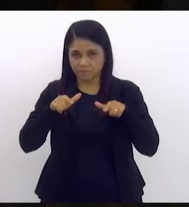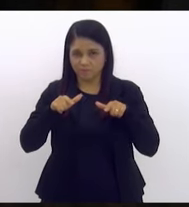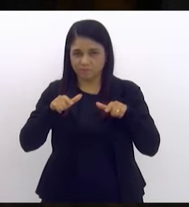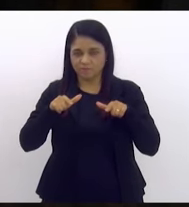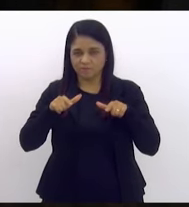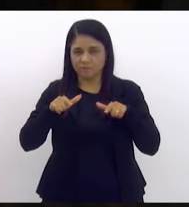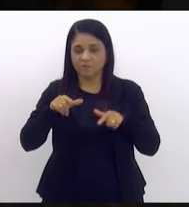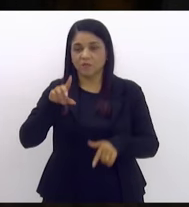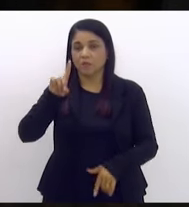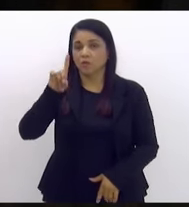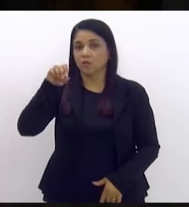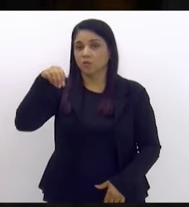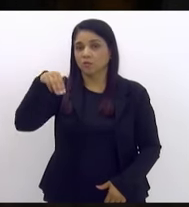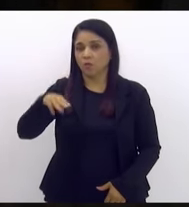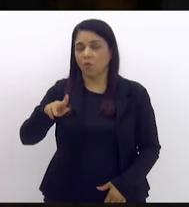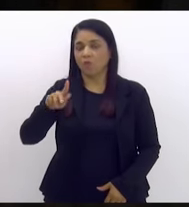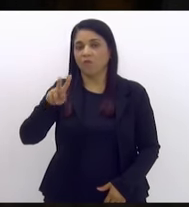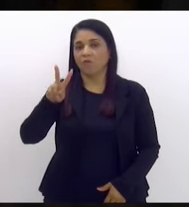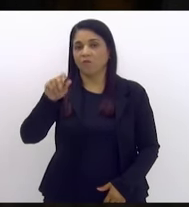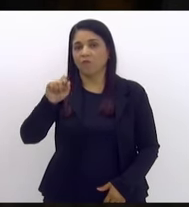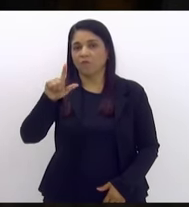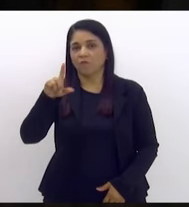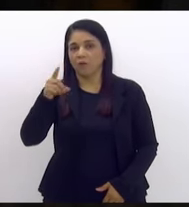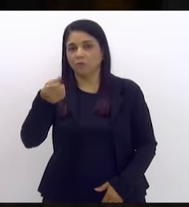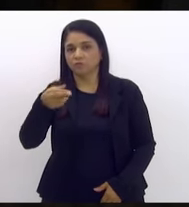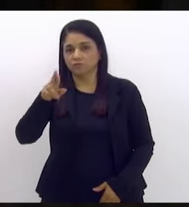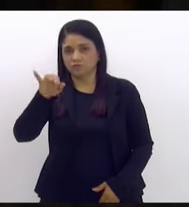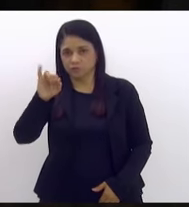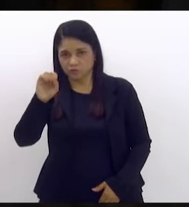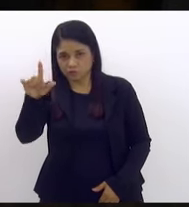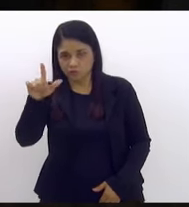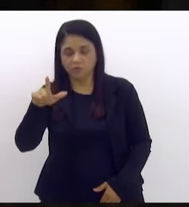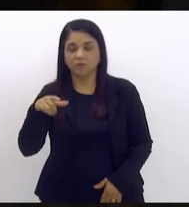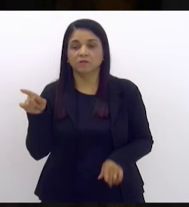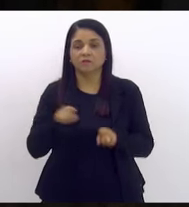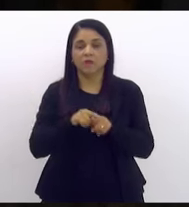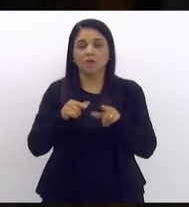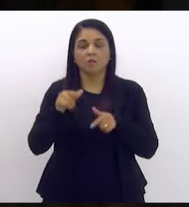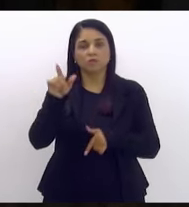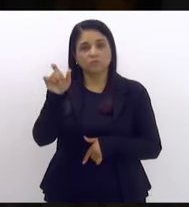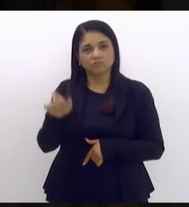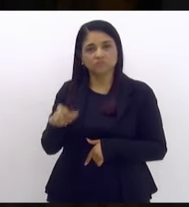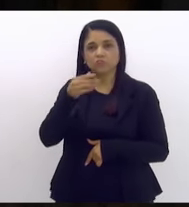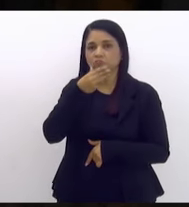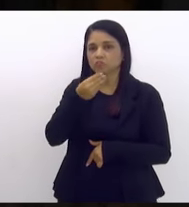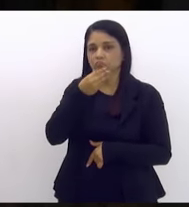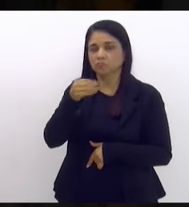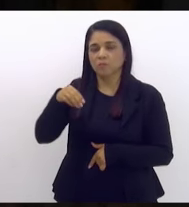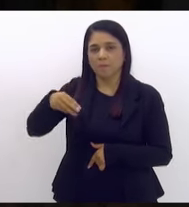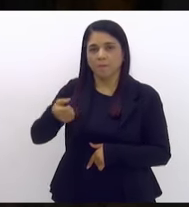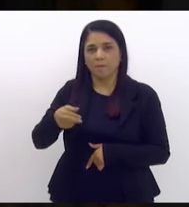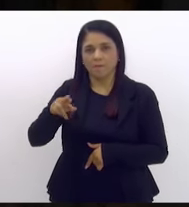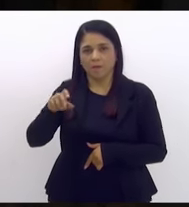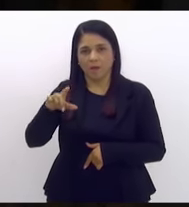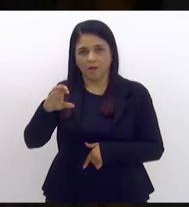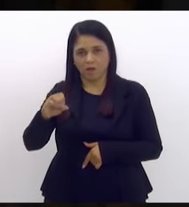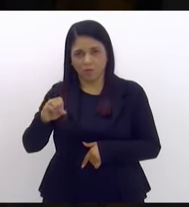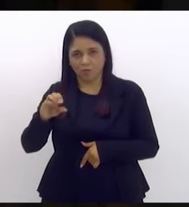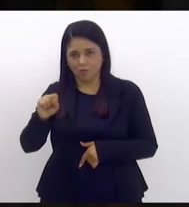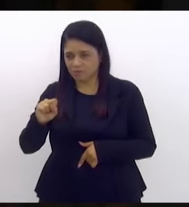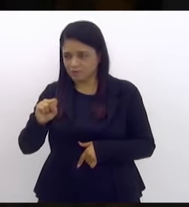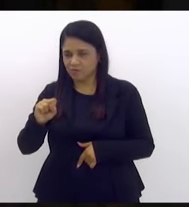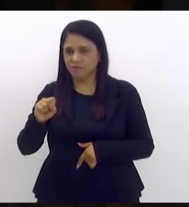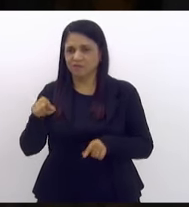Dom Valdir Calheiros ao senhor Marco Antônio de Araújo. Parecer da Comissão de Normas Internas e Proposições Externas,